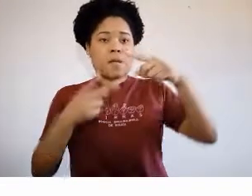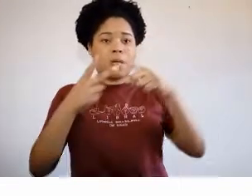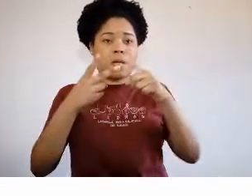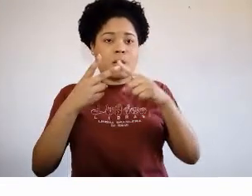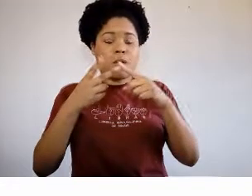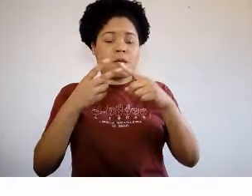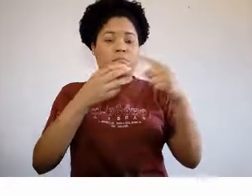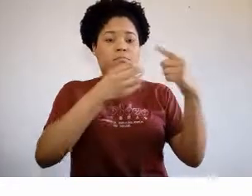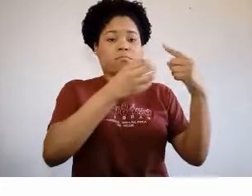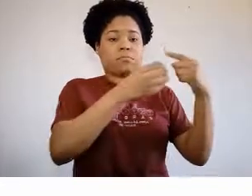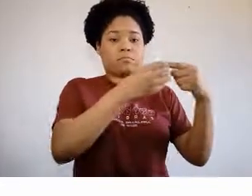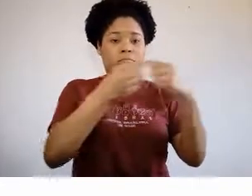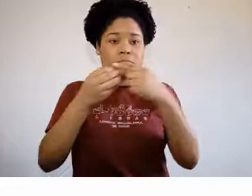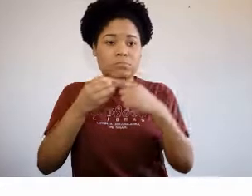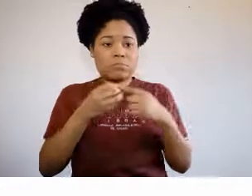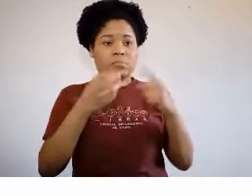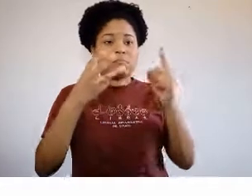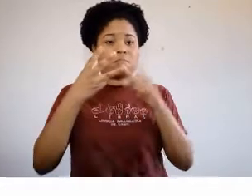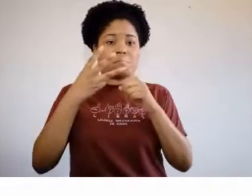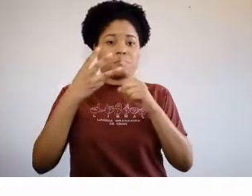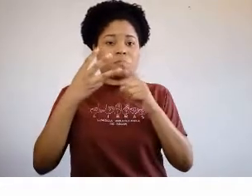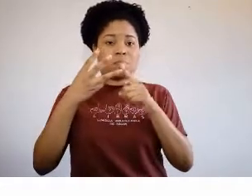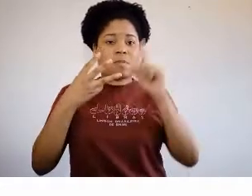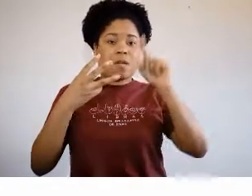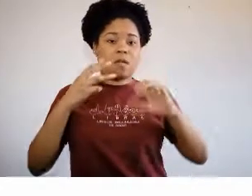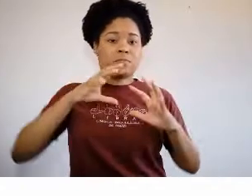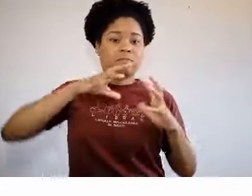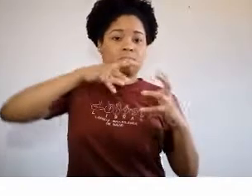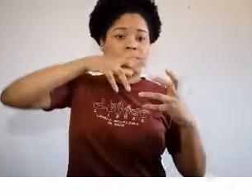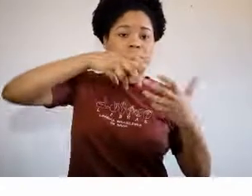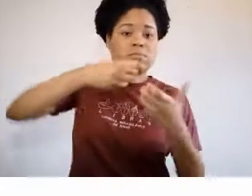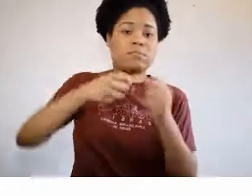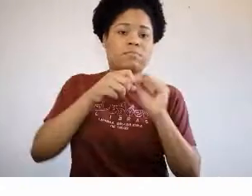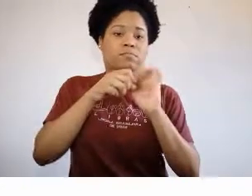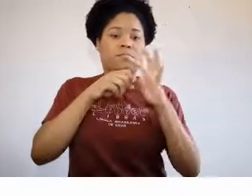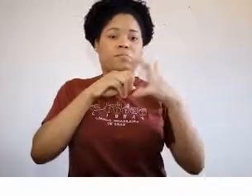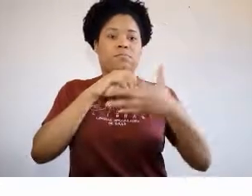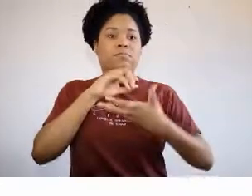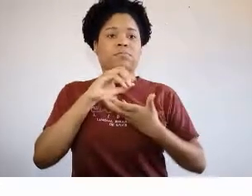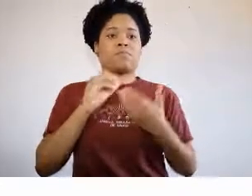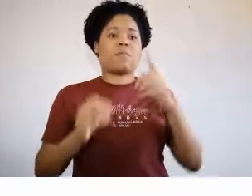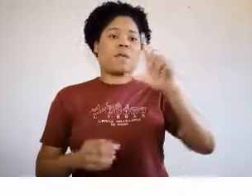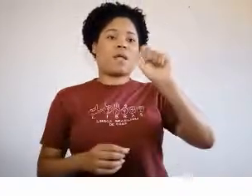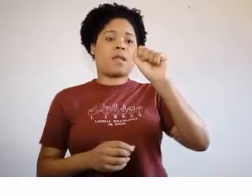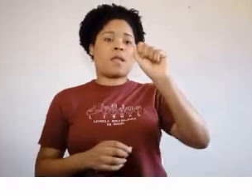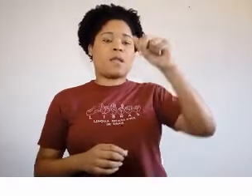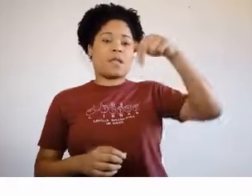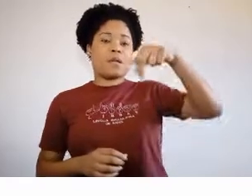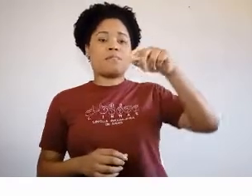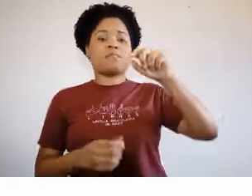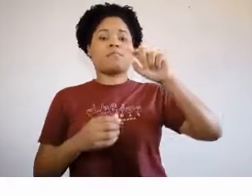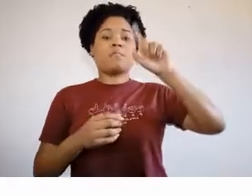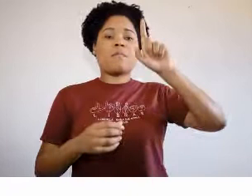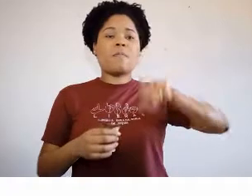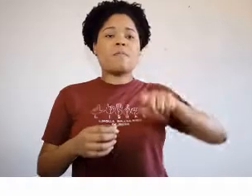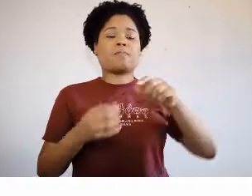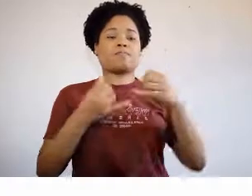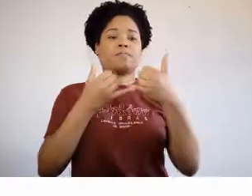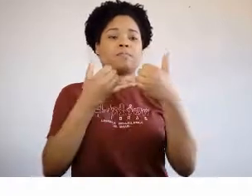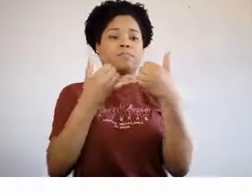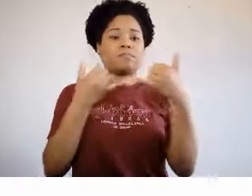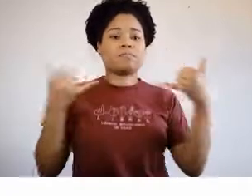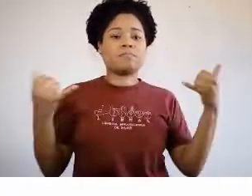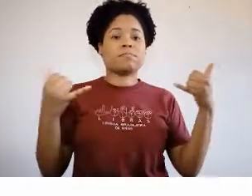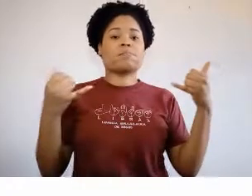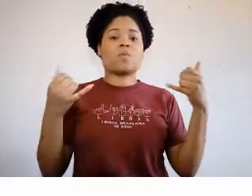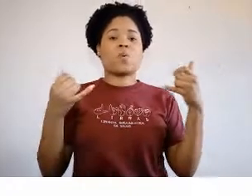rede metropolitana, e WAN é uma rede geograficamente distribuída. LAN. A LAN pode